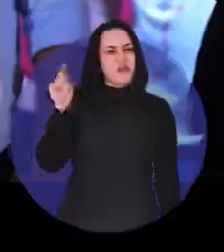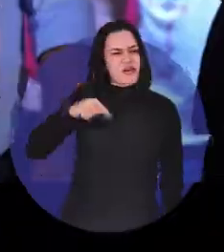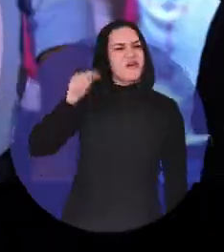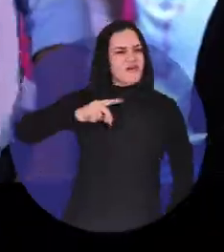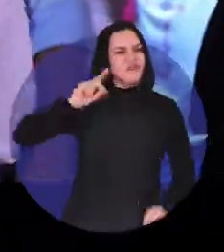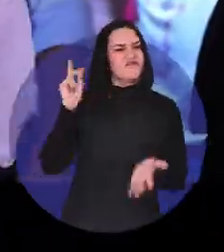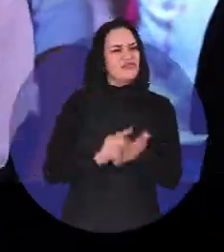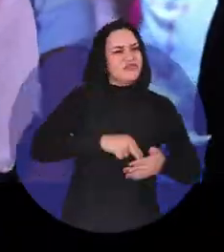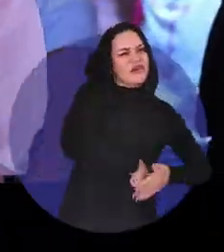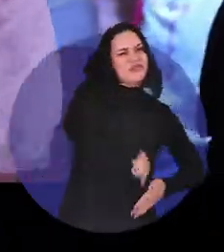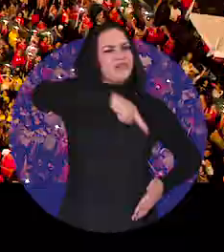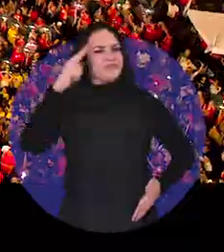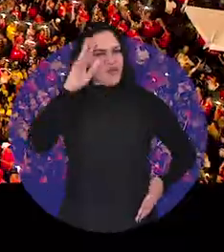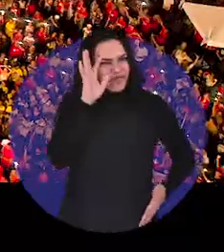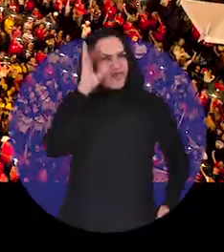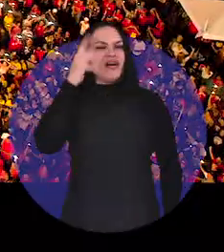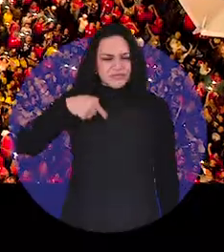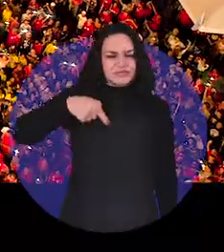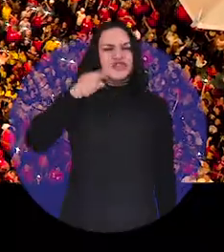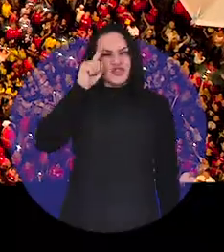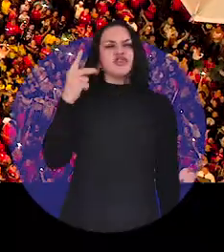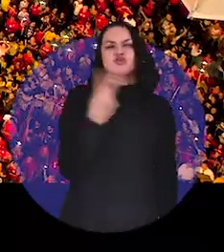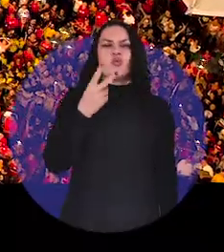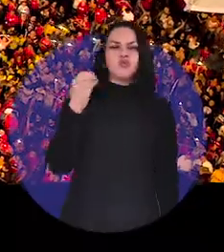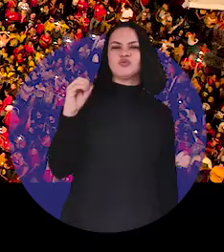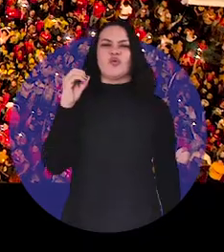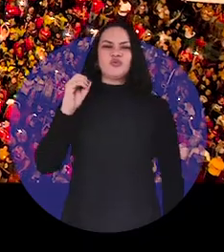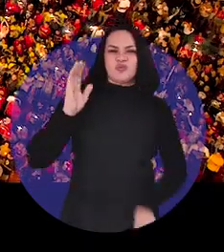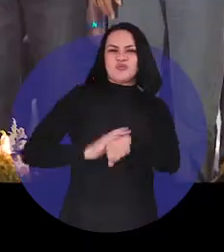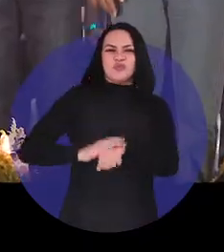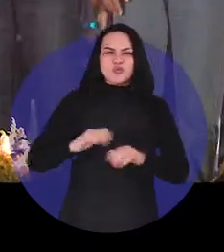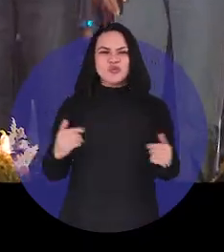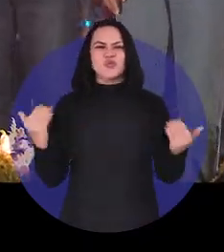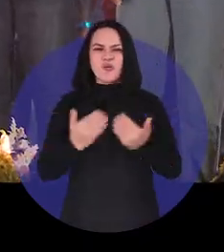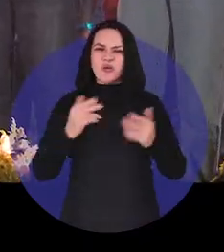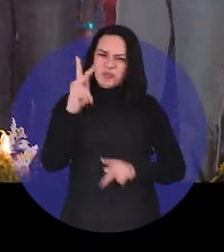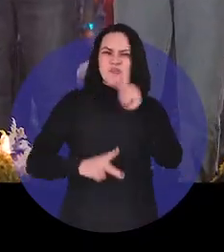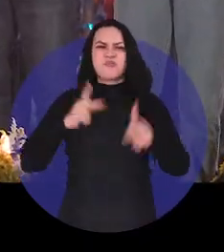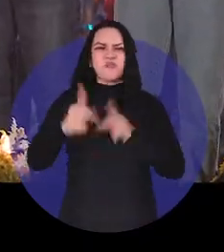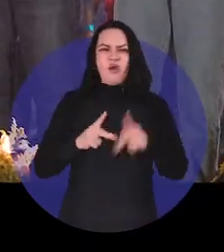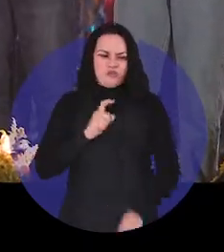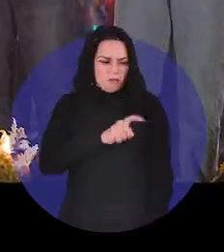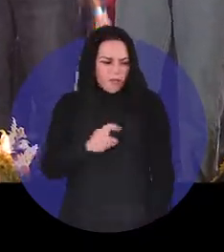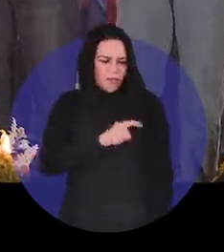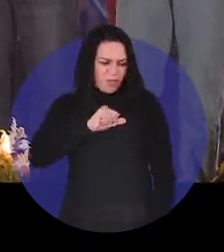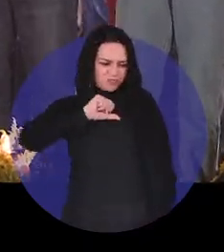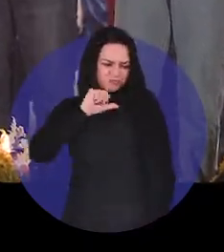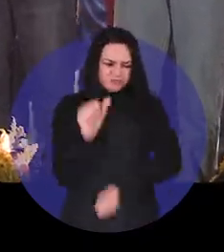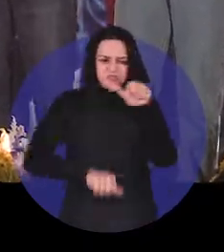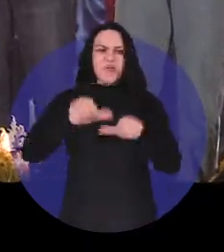Mas a verdadeira independência acontecerá dia 2 de outubro, quando o povo for à urna